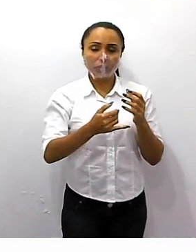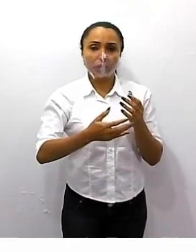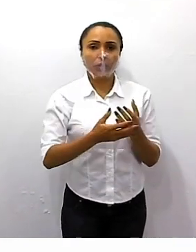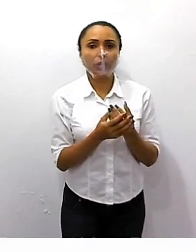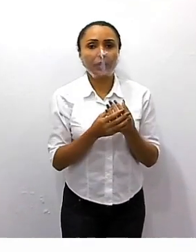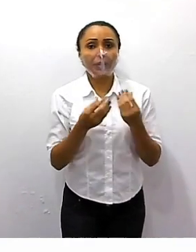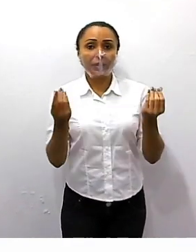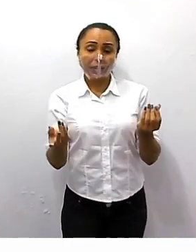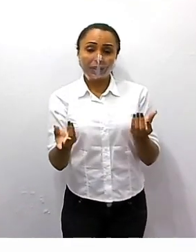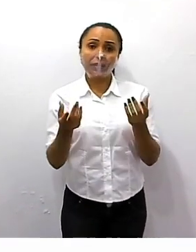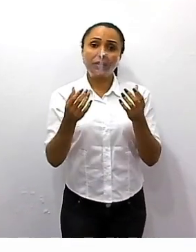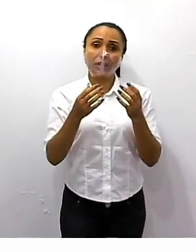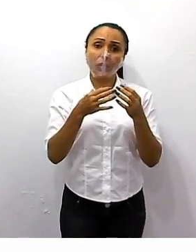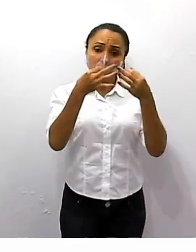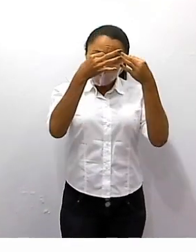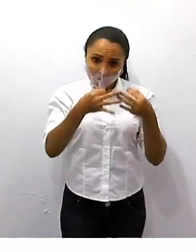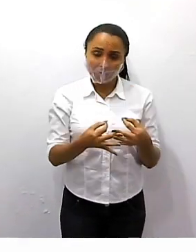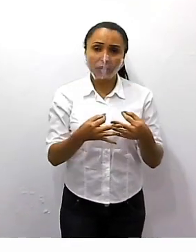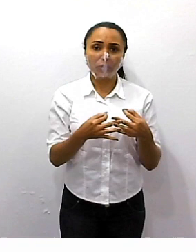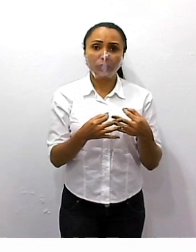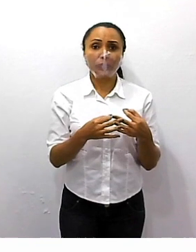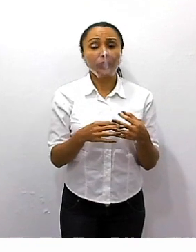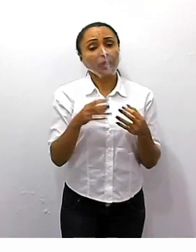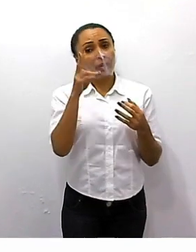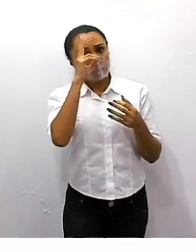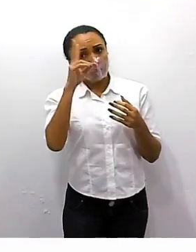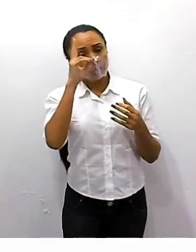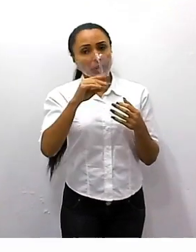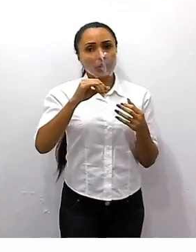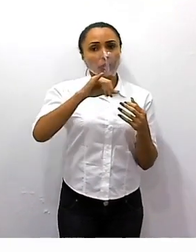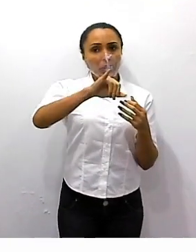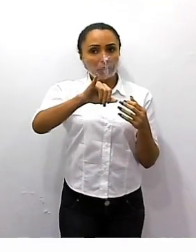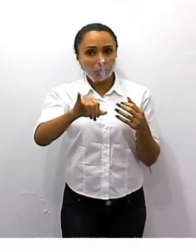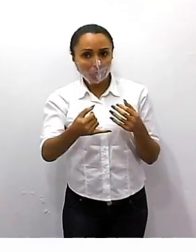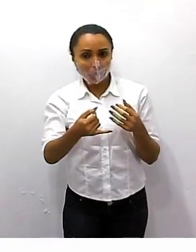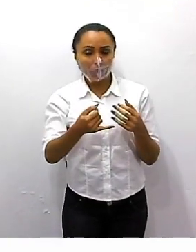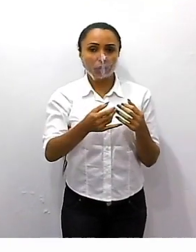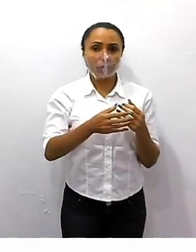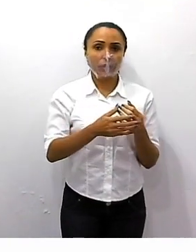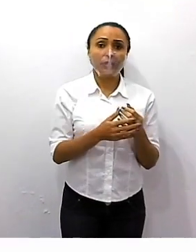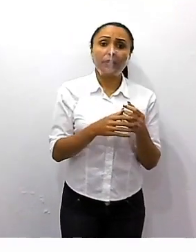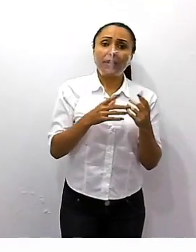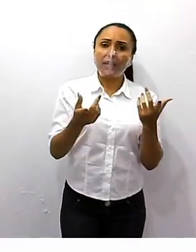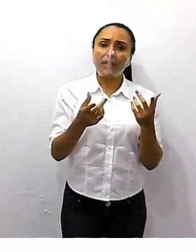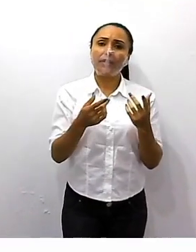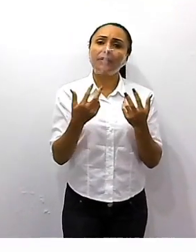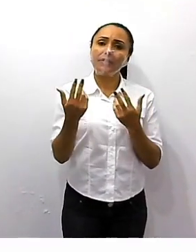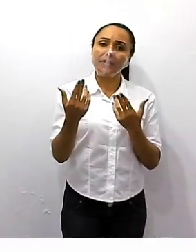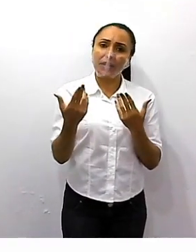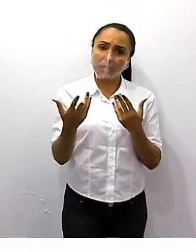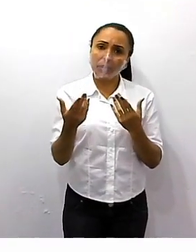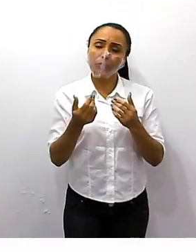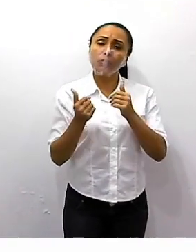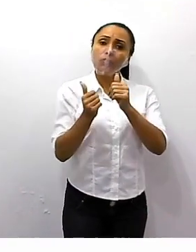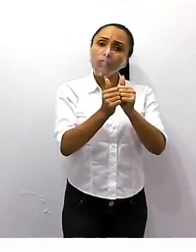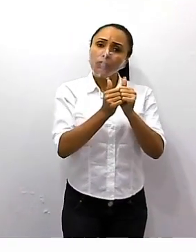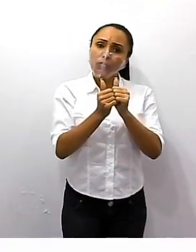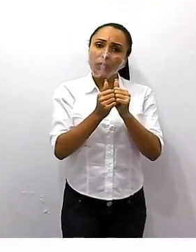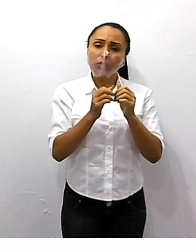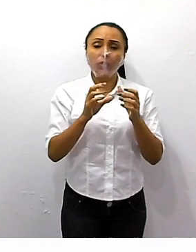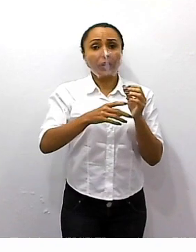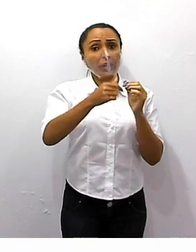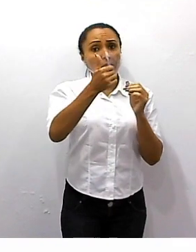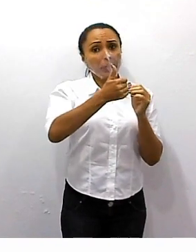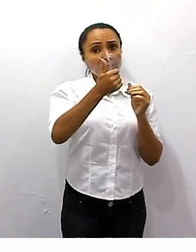maneira adequada. Lembrando que a vírgula, ela está sempre associada à